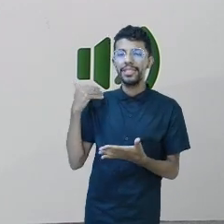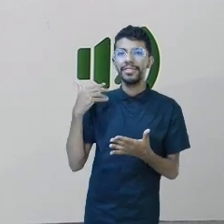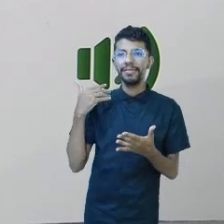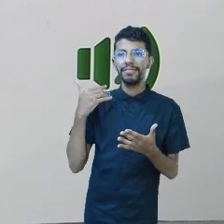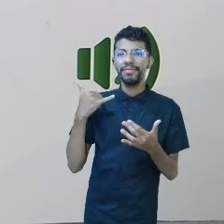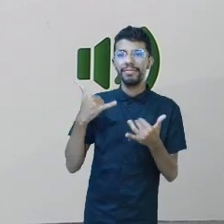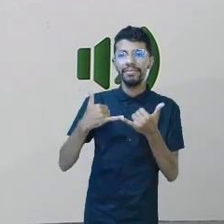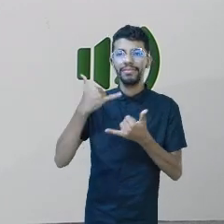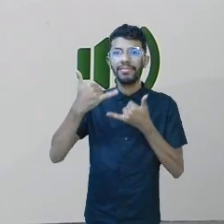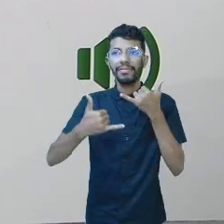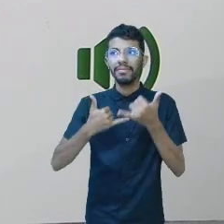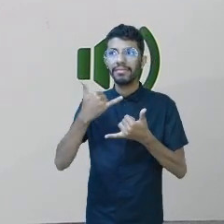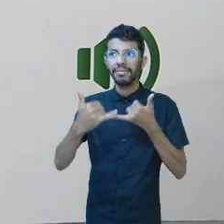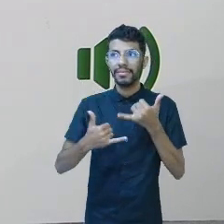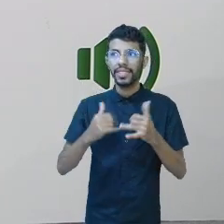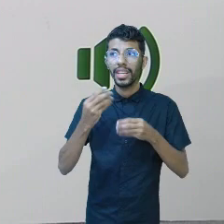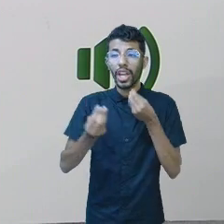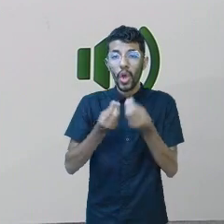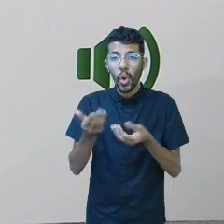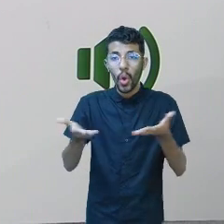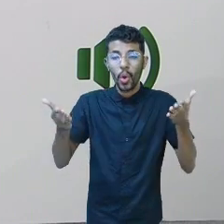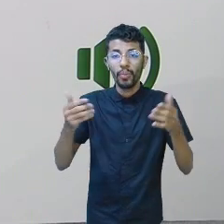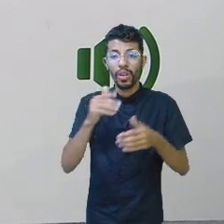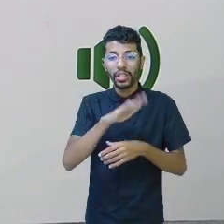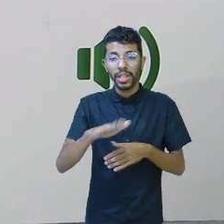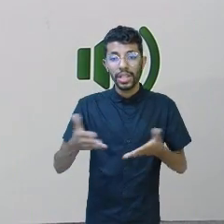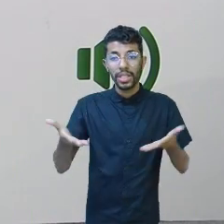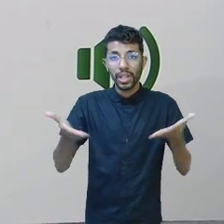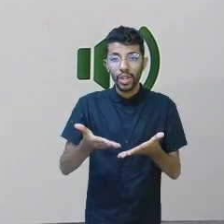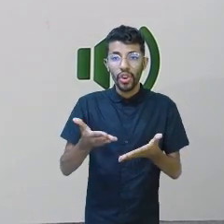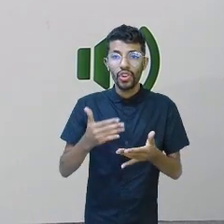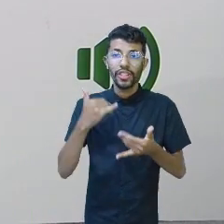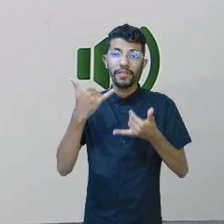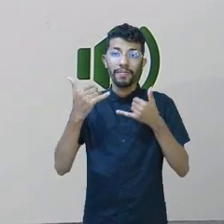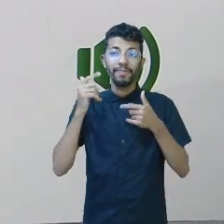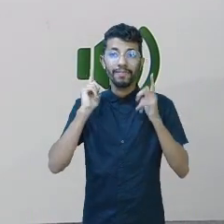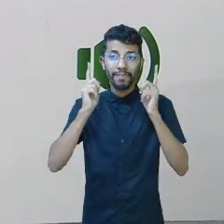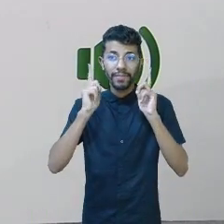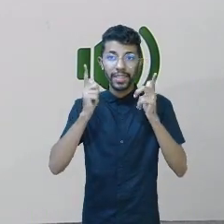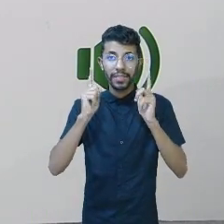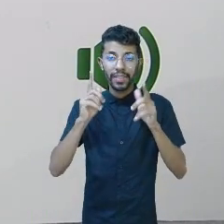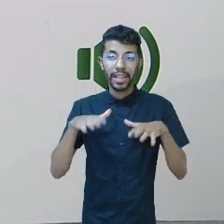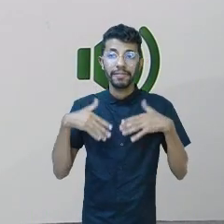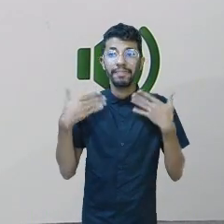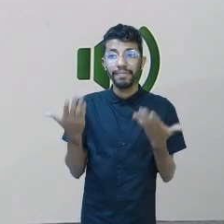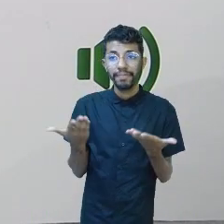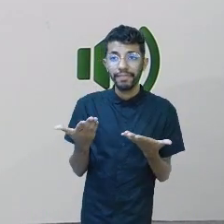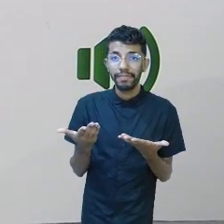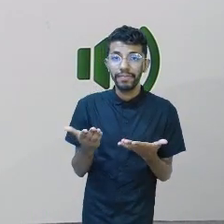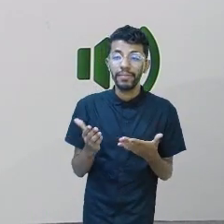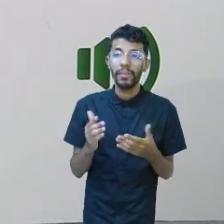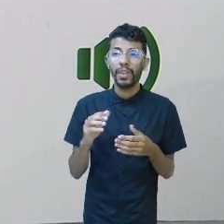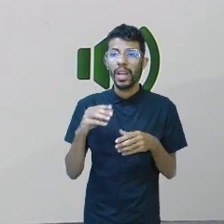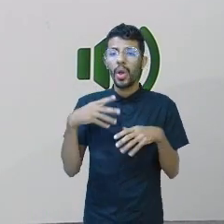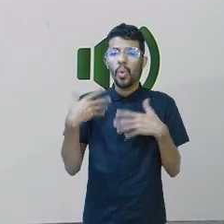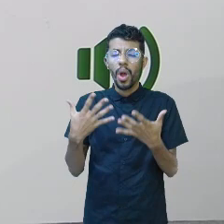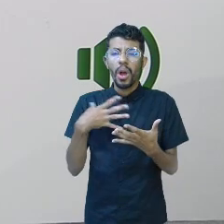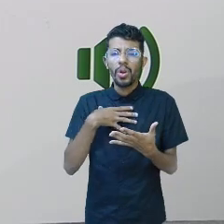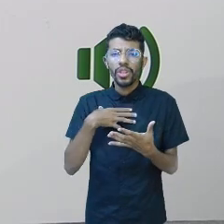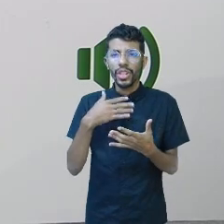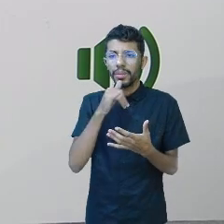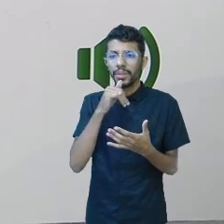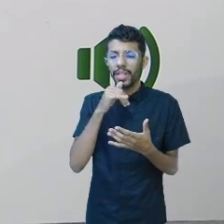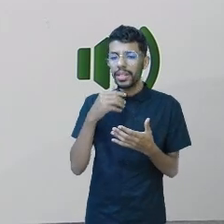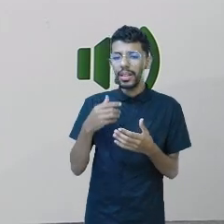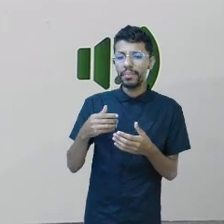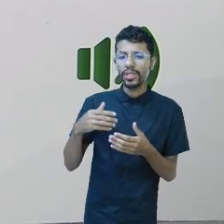divertiam e como as de hoje se divertem. Fica a dúvida aí, né? De que forma as crianças no tempo dos